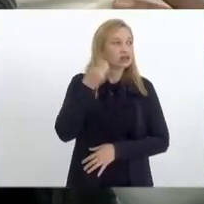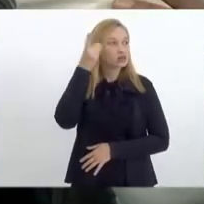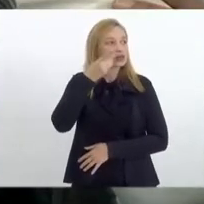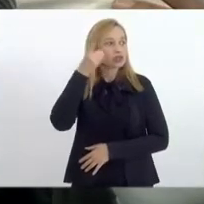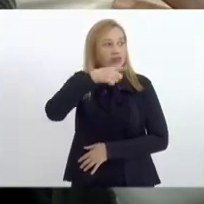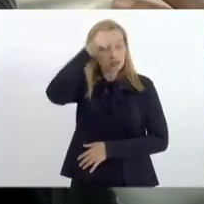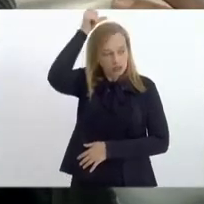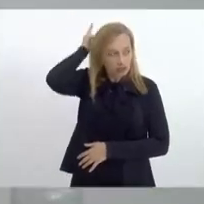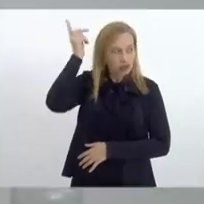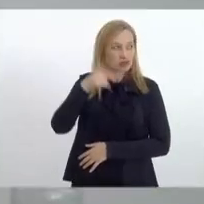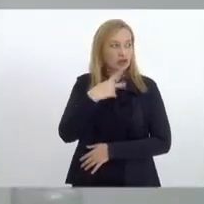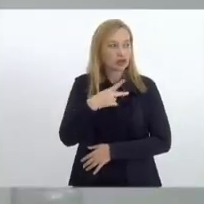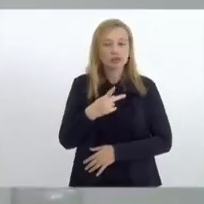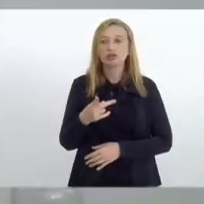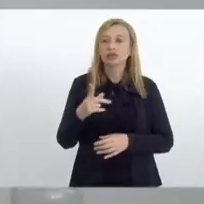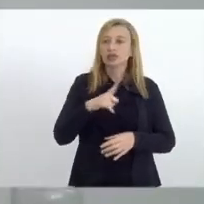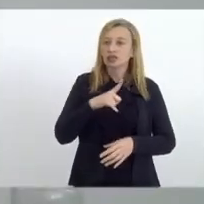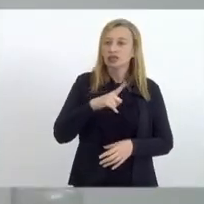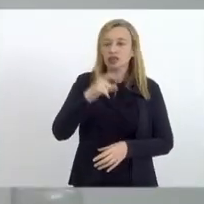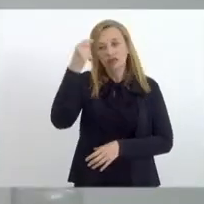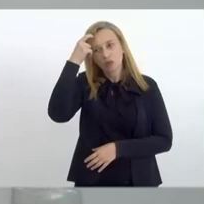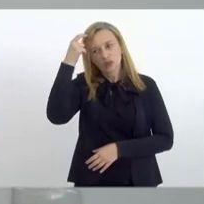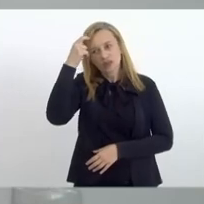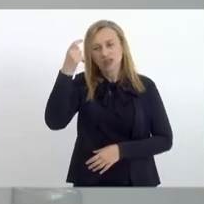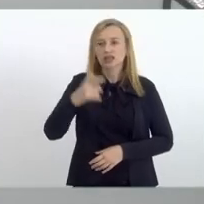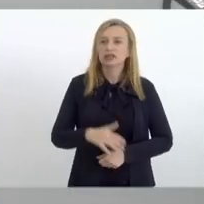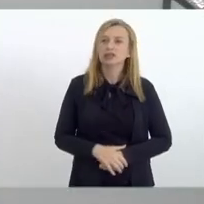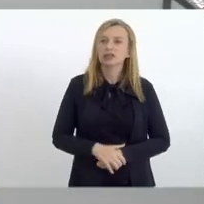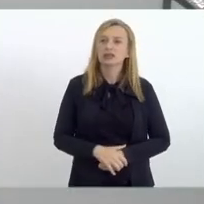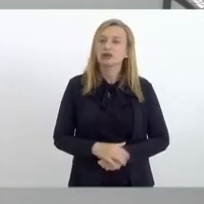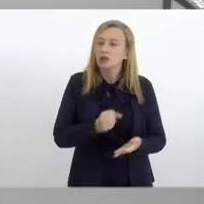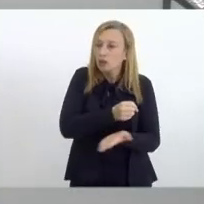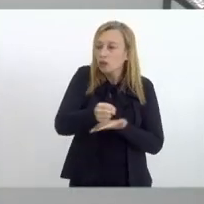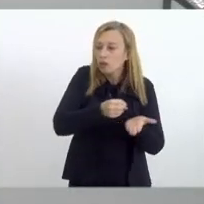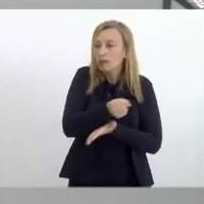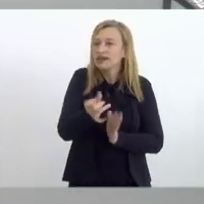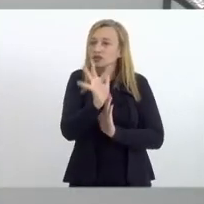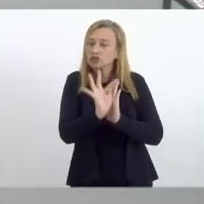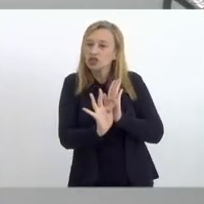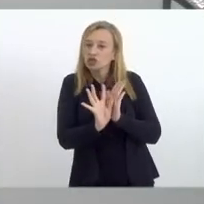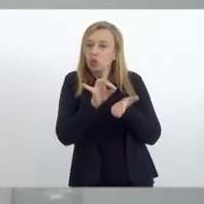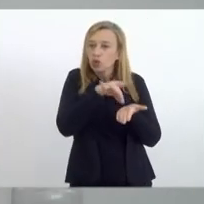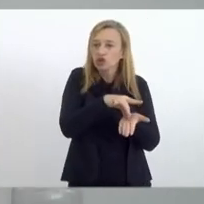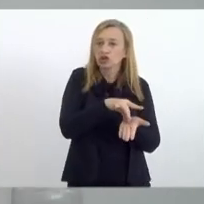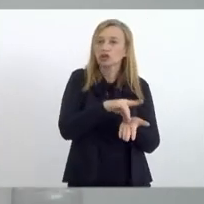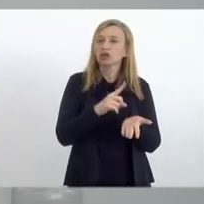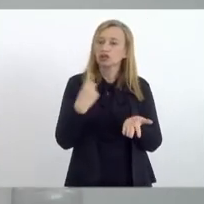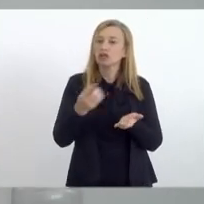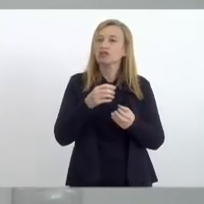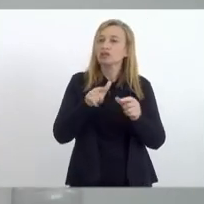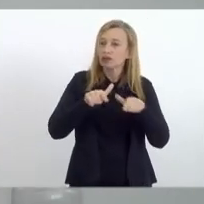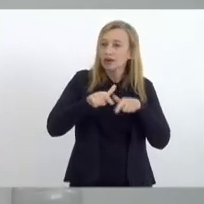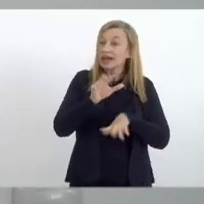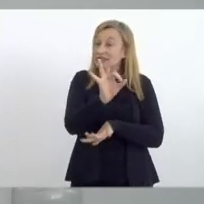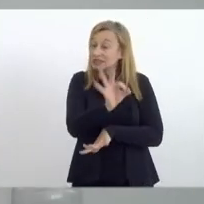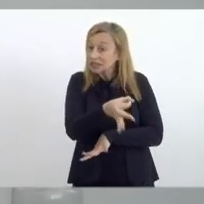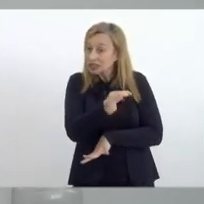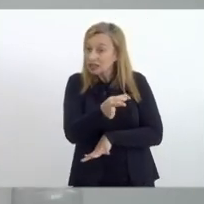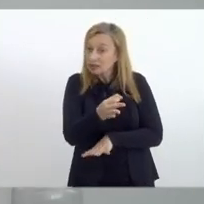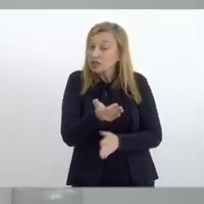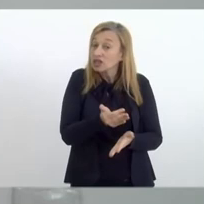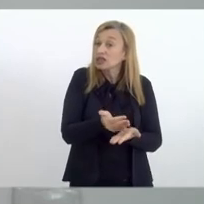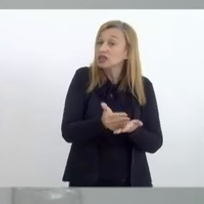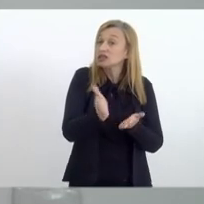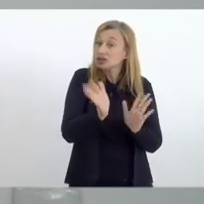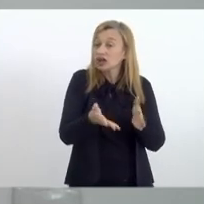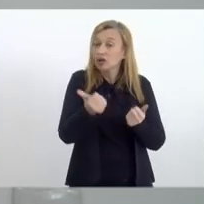Paulo faremos é que houve um consenso com base no texto original. E a gente vai trabalhar, obviamente, e desde já eu também